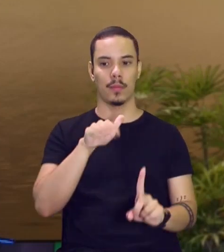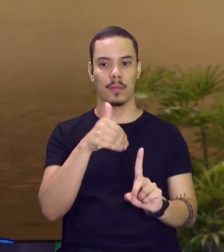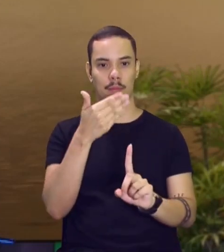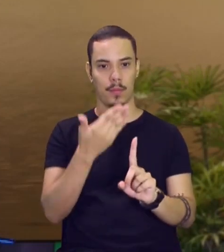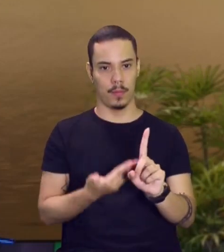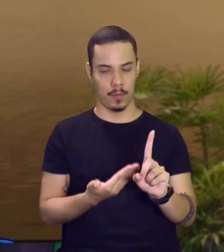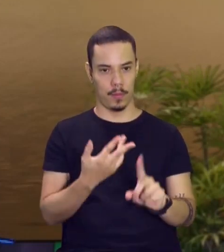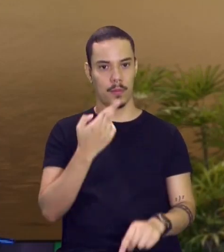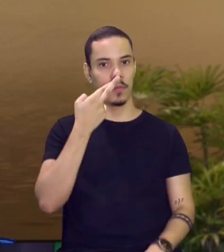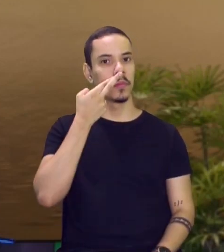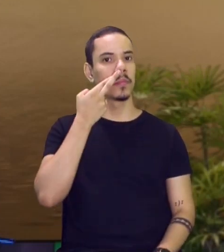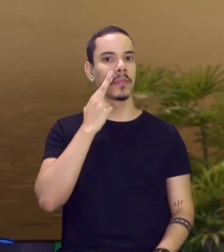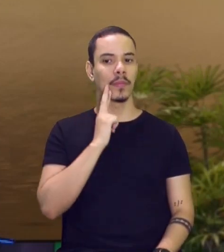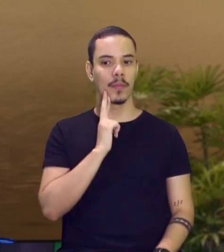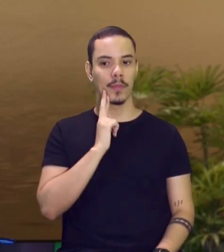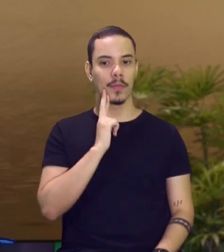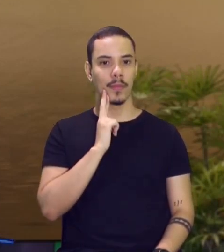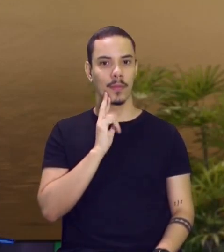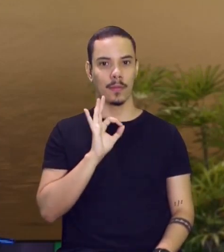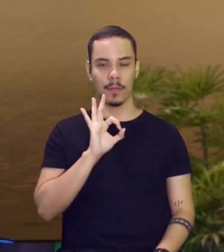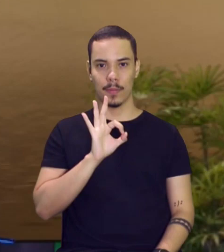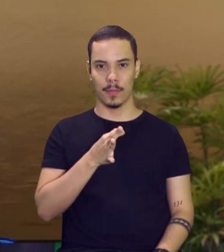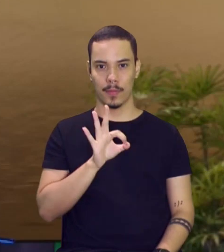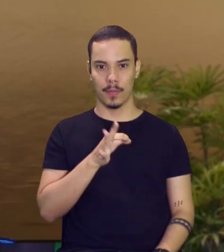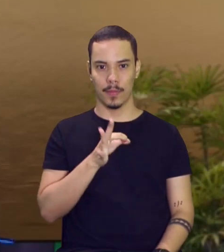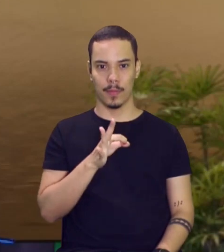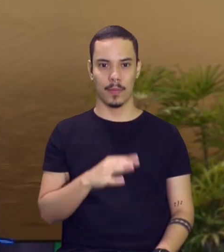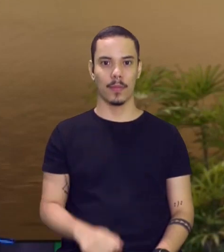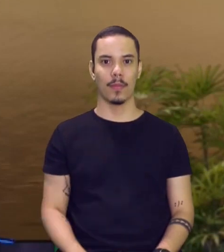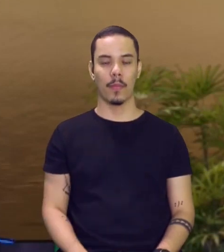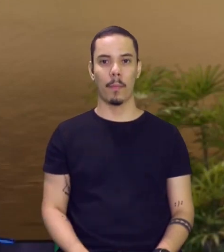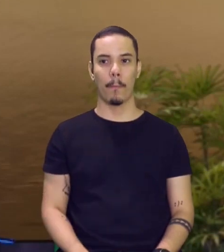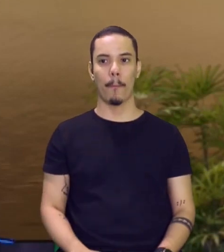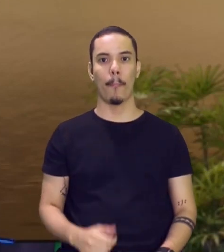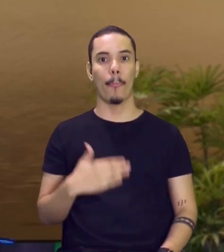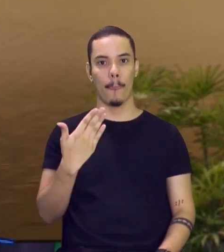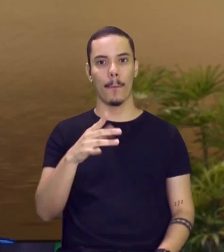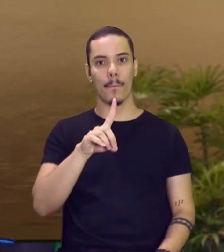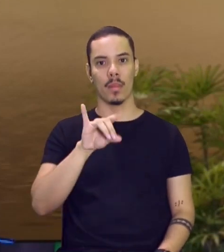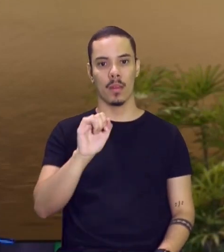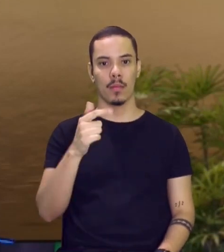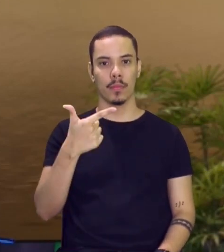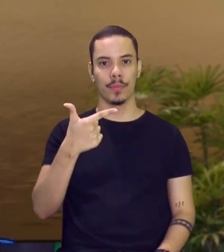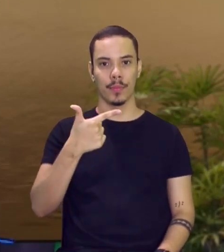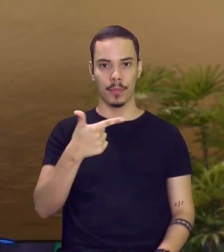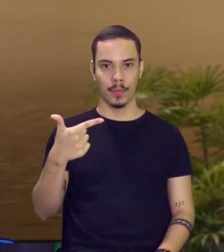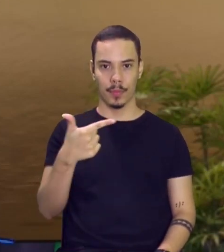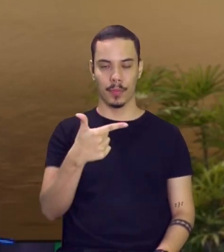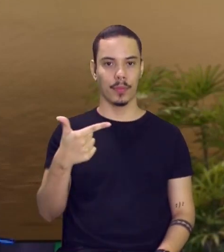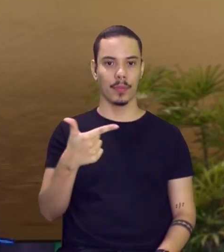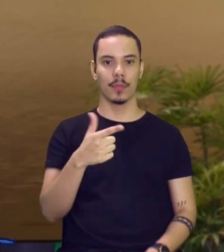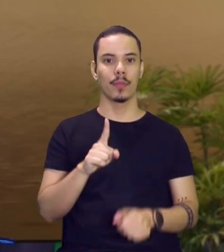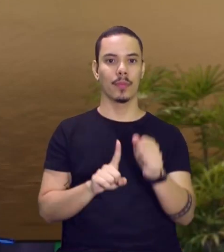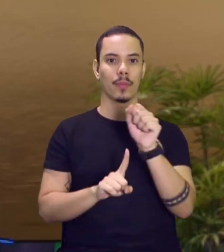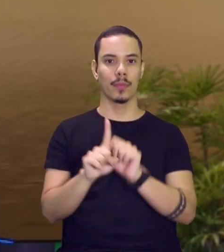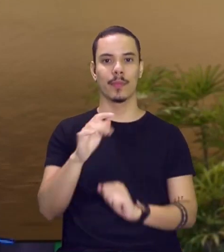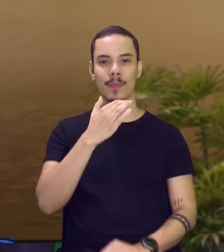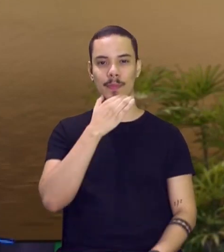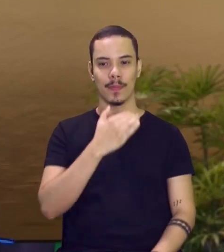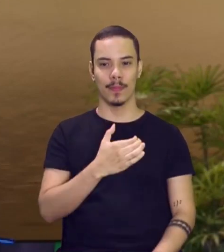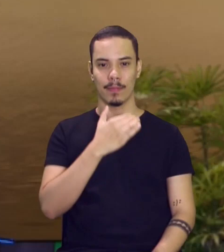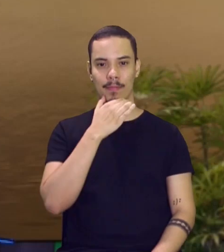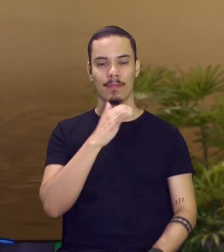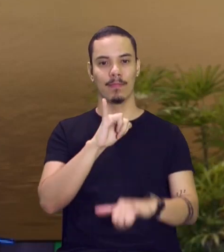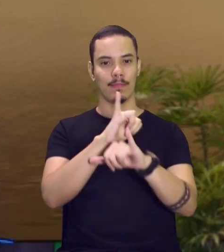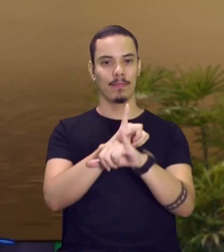homenagem ao Rondon, certo? Quando foi no dia 22 de dezembro, foi publicado, 22